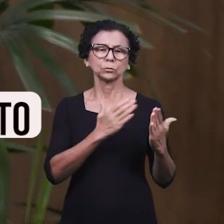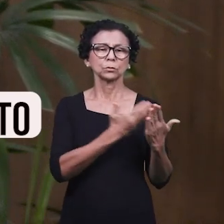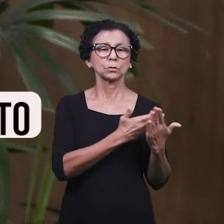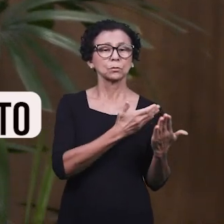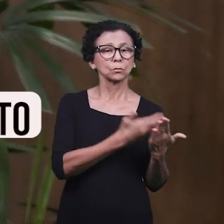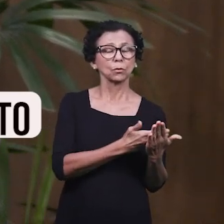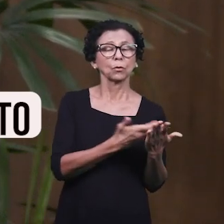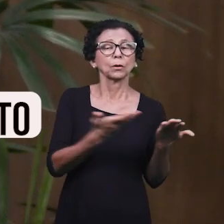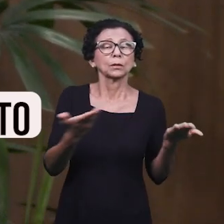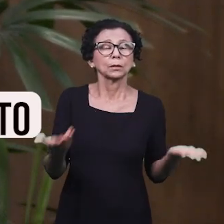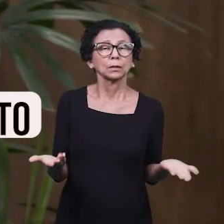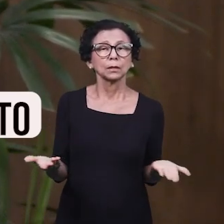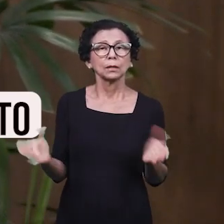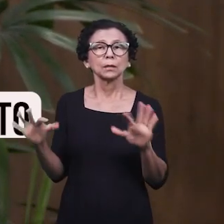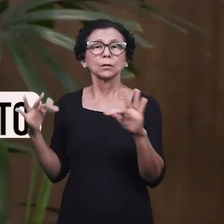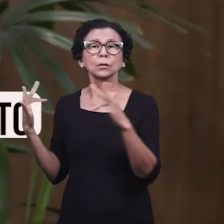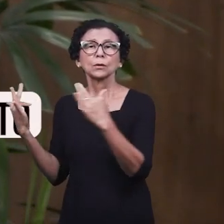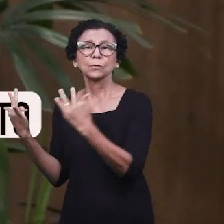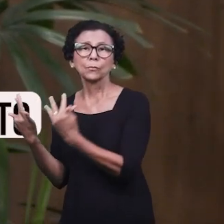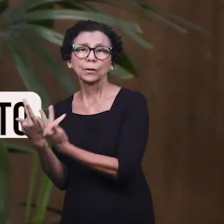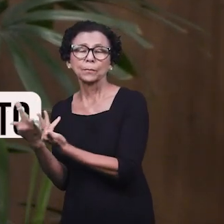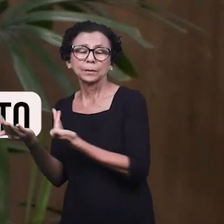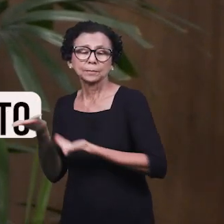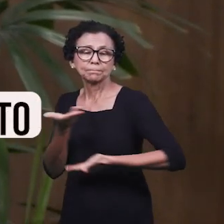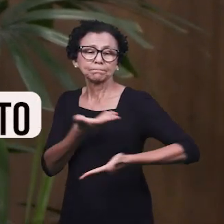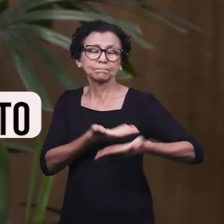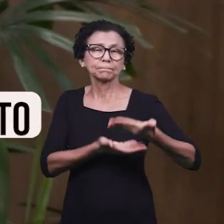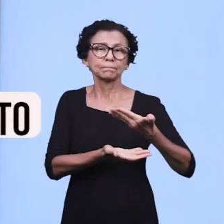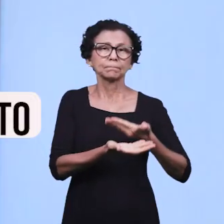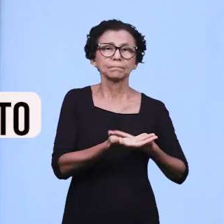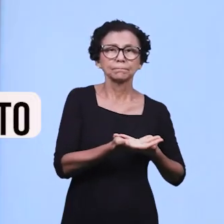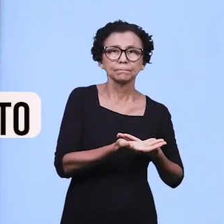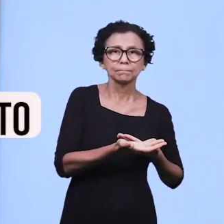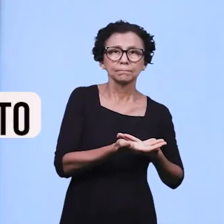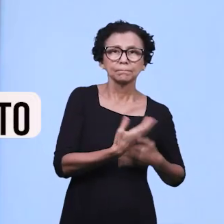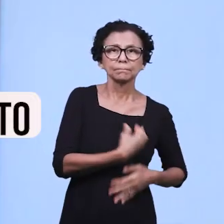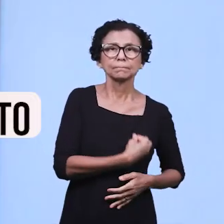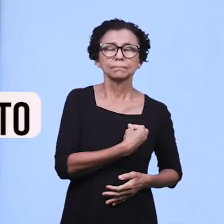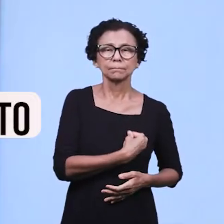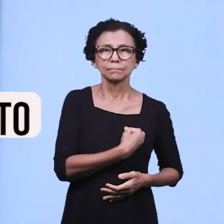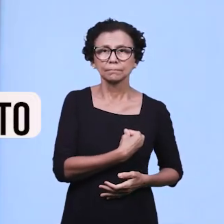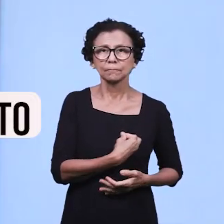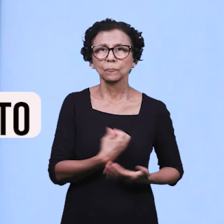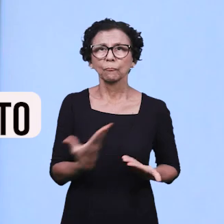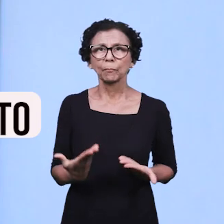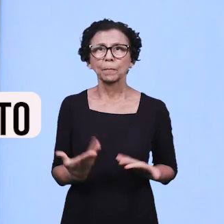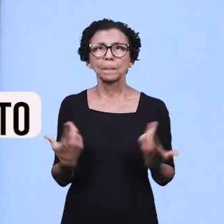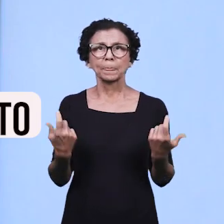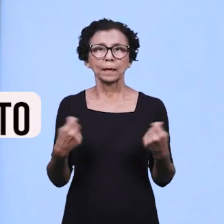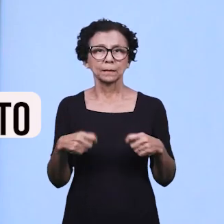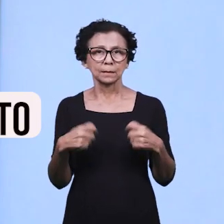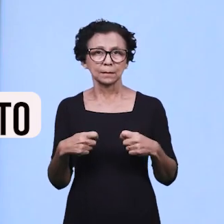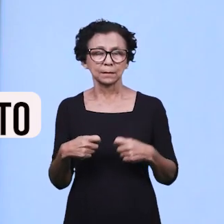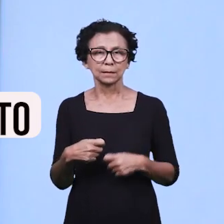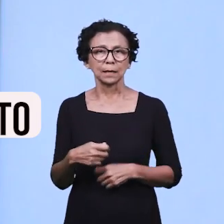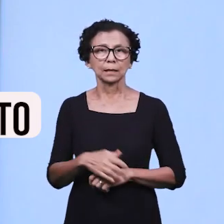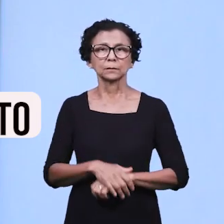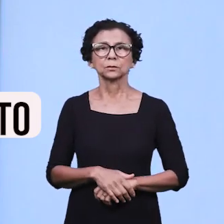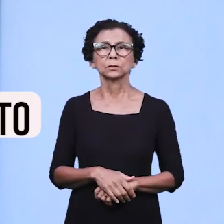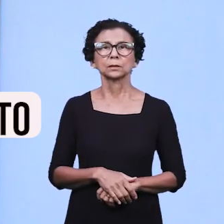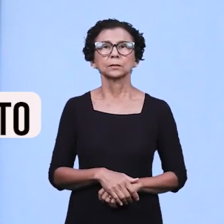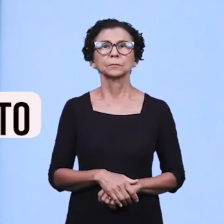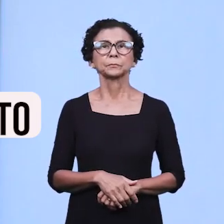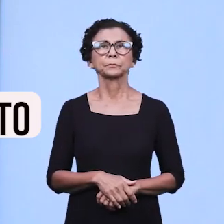como que as famílias podem ser envolvidas nesse processo? Na dificuldade, né, na necessidade individual do